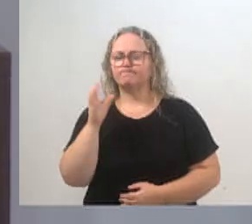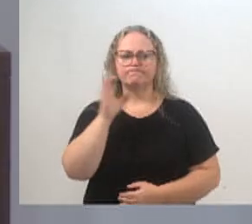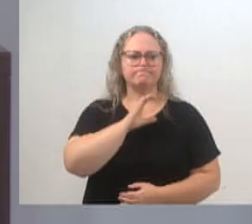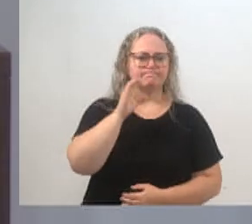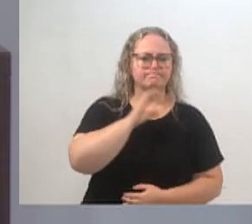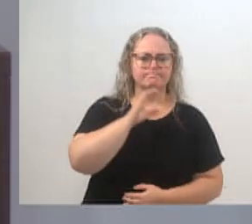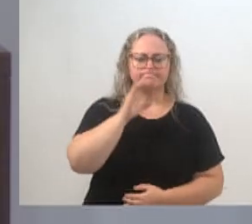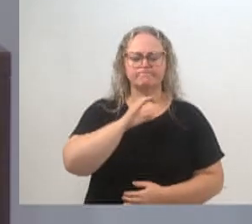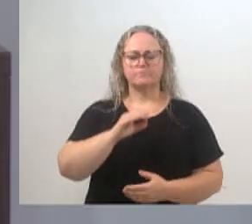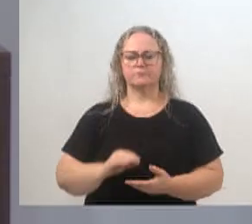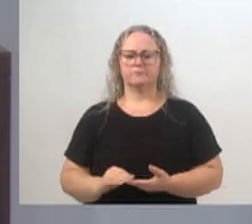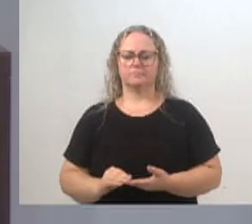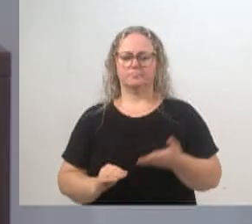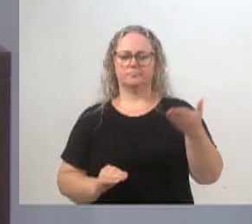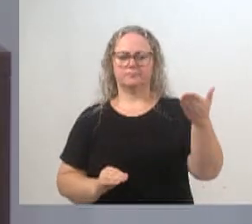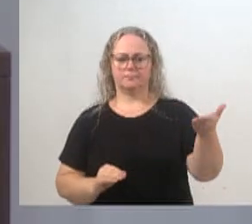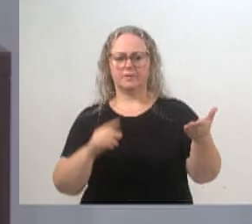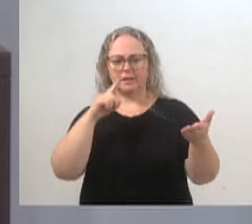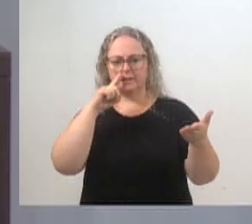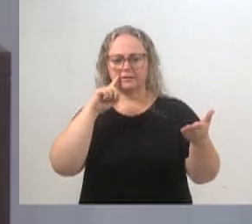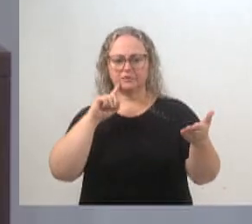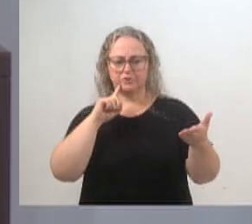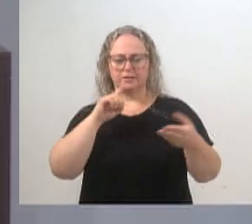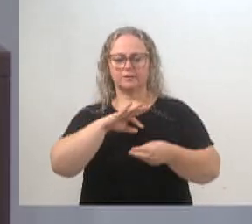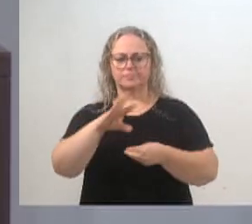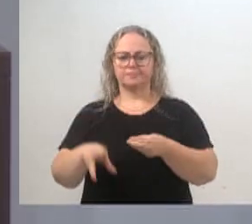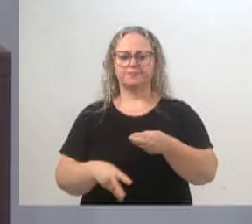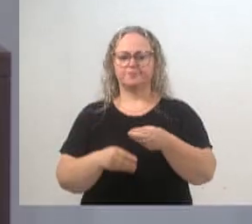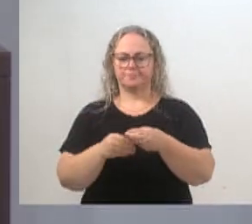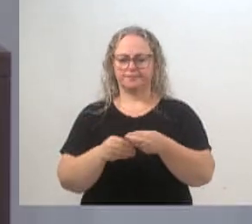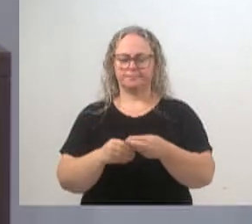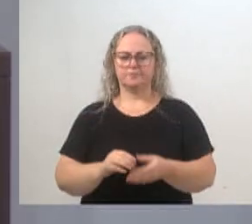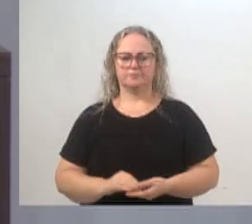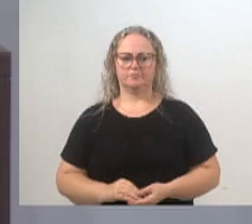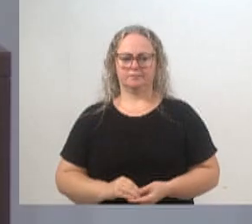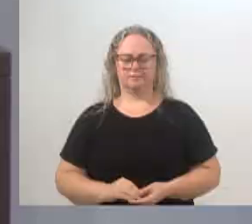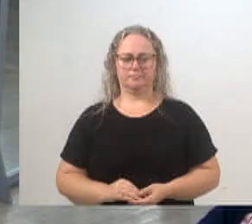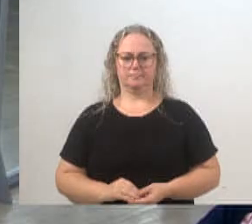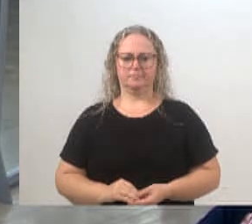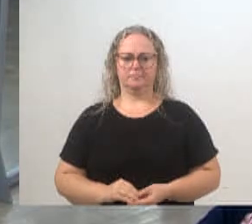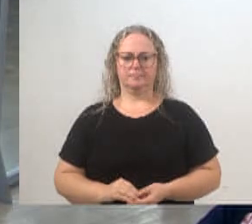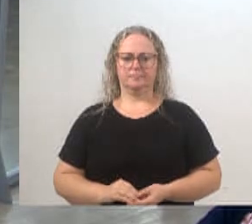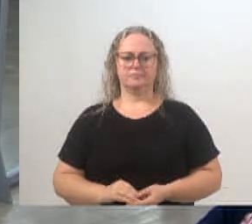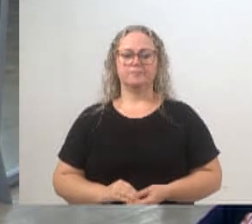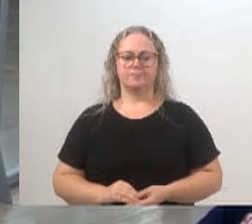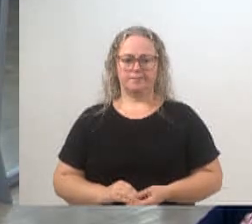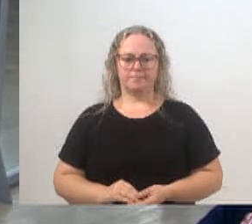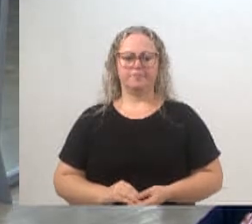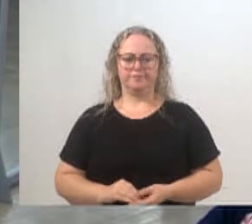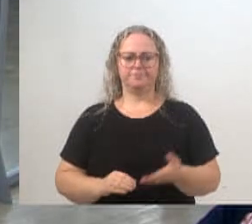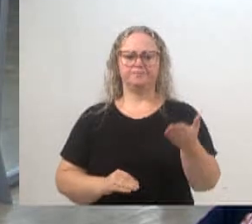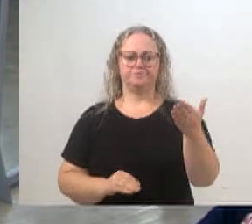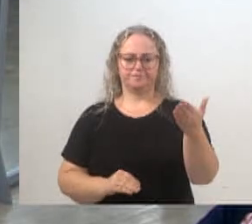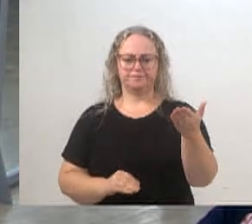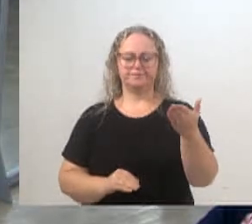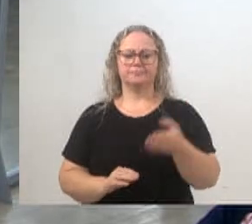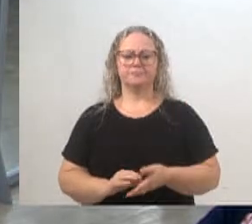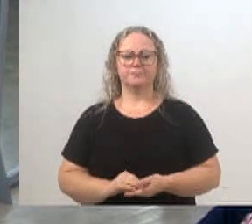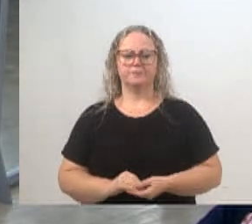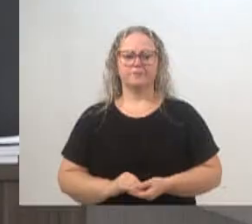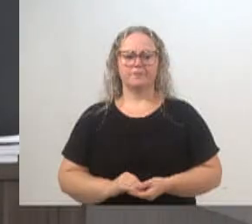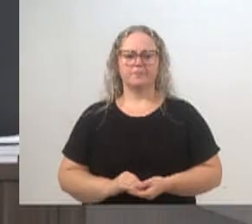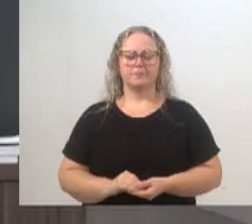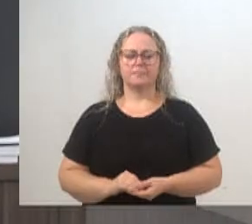uma parte ao vereador Diego Nazato, se com autorização da presidente. Com autorização do vereador, concedida a palavra ao vereador